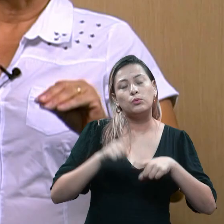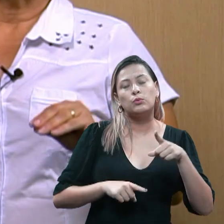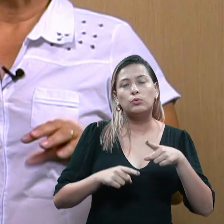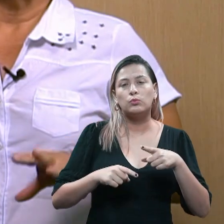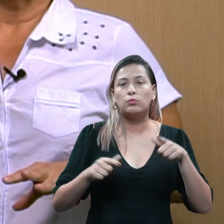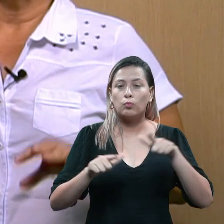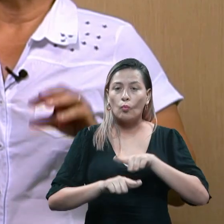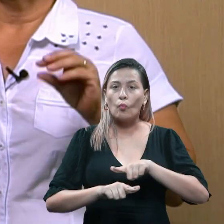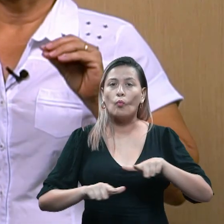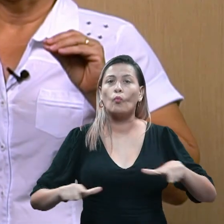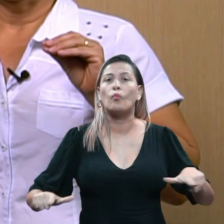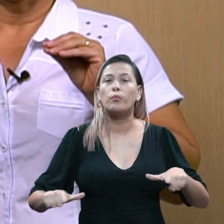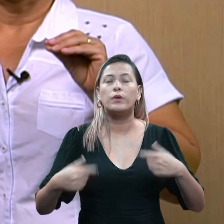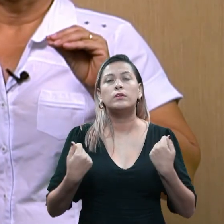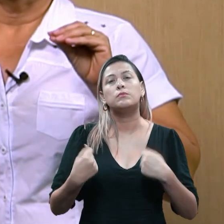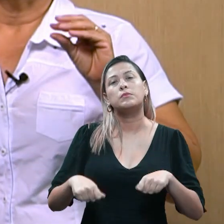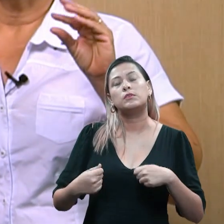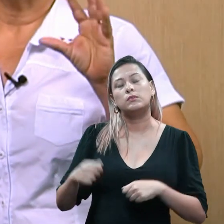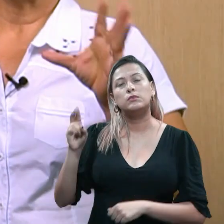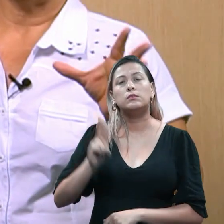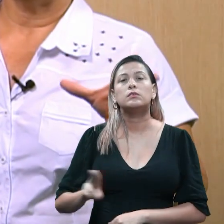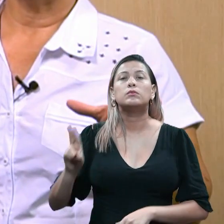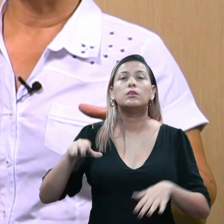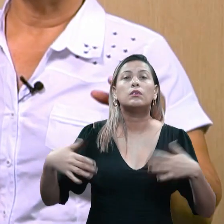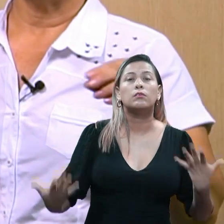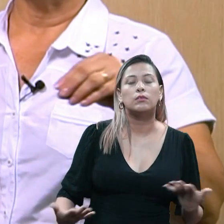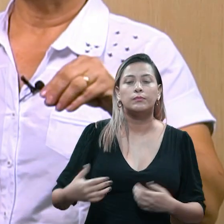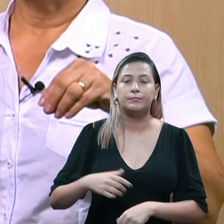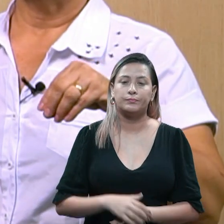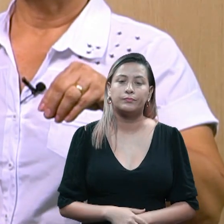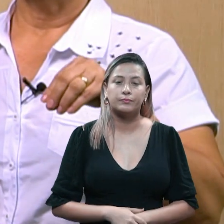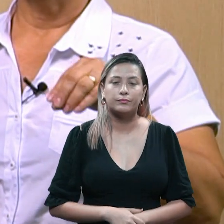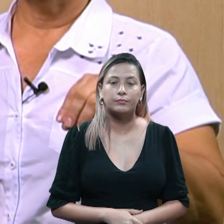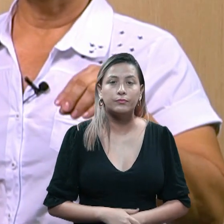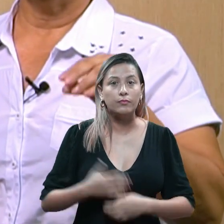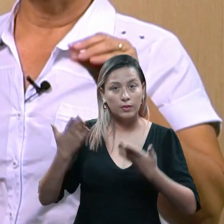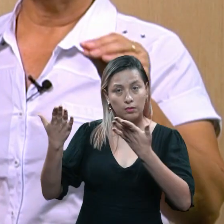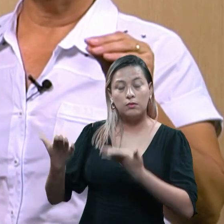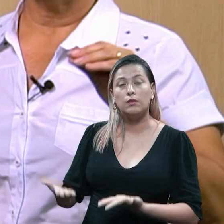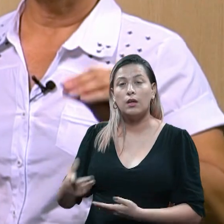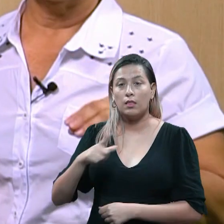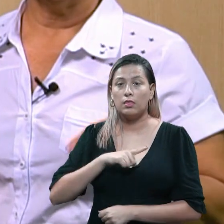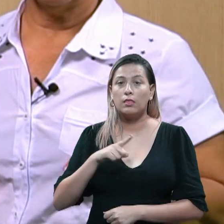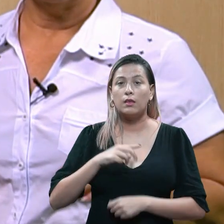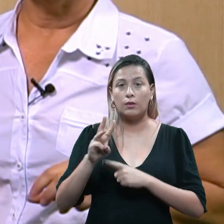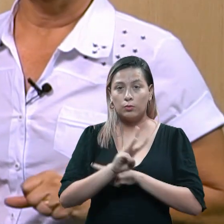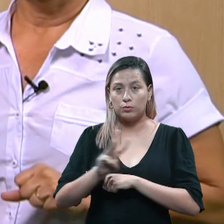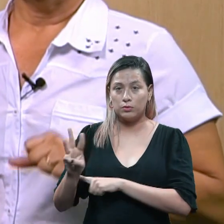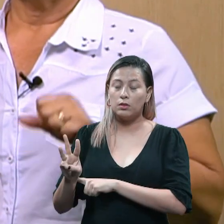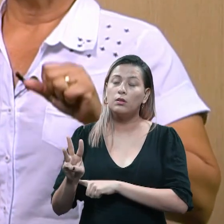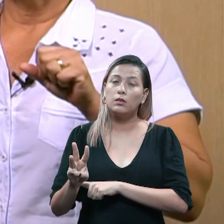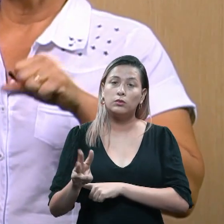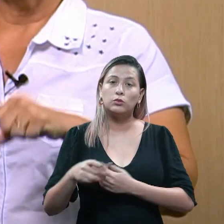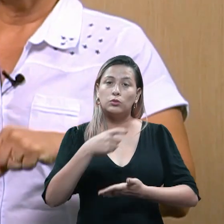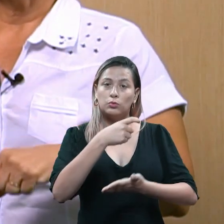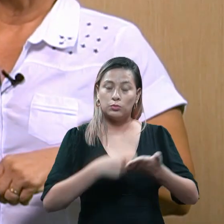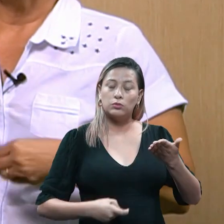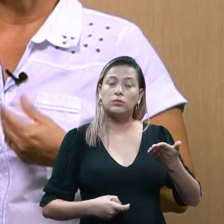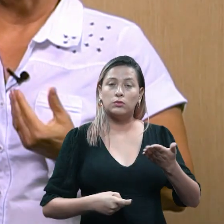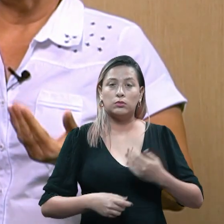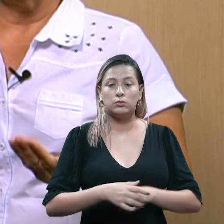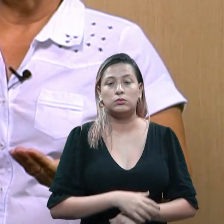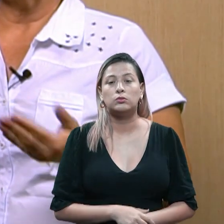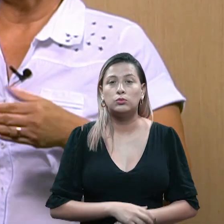deixei para vocês o site, o documento número 9, são as normas